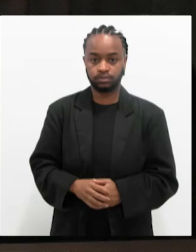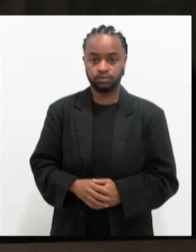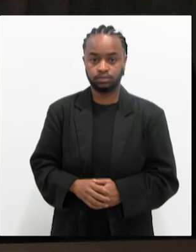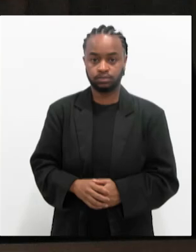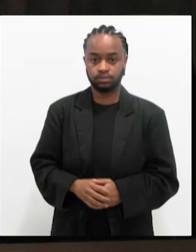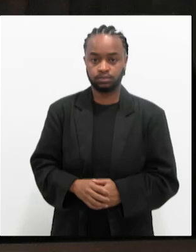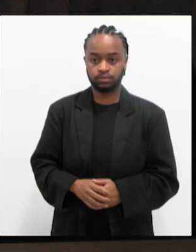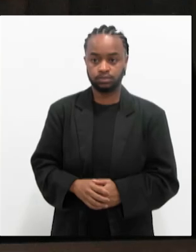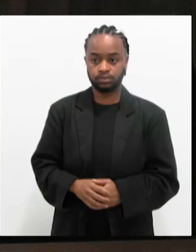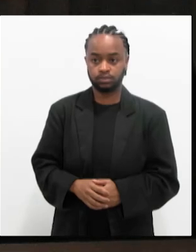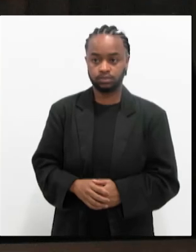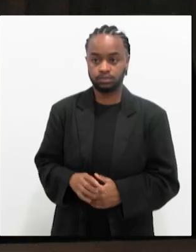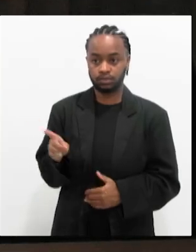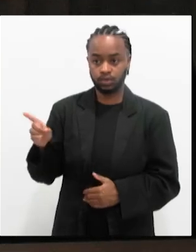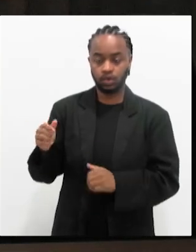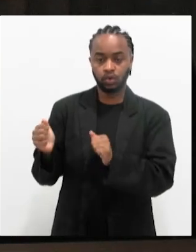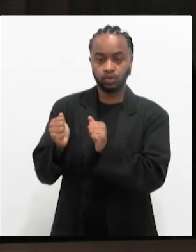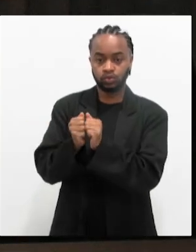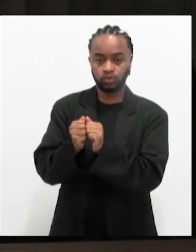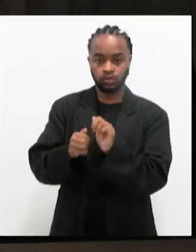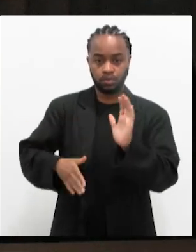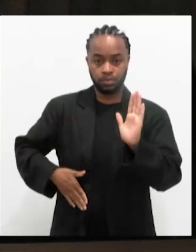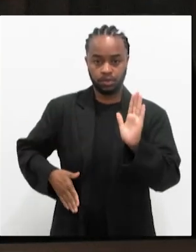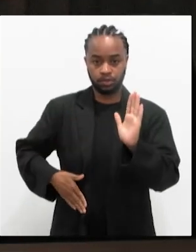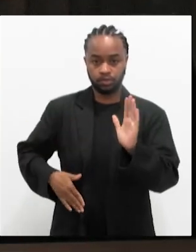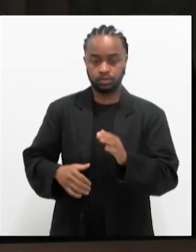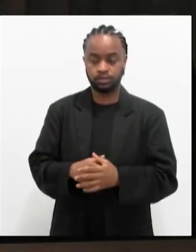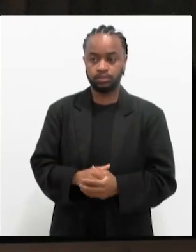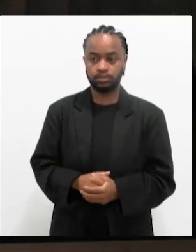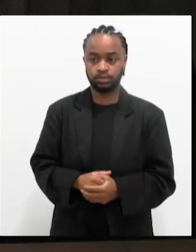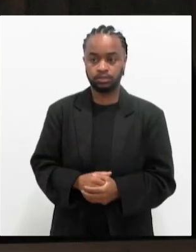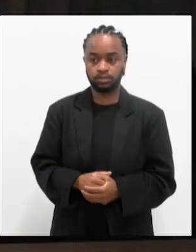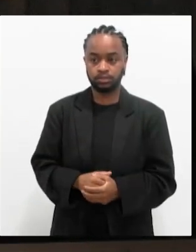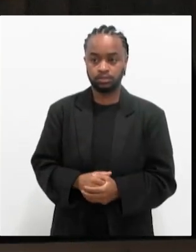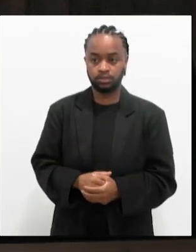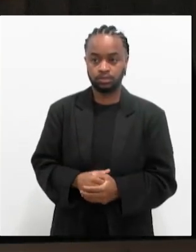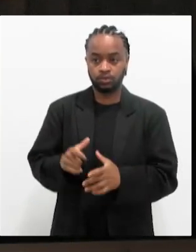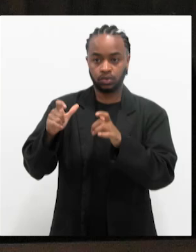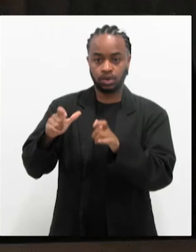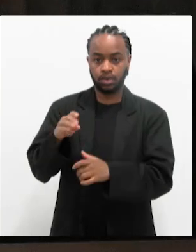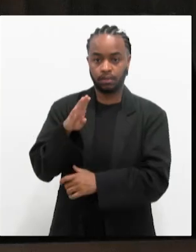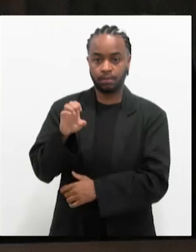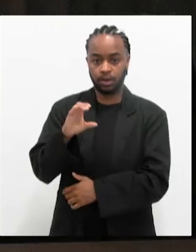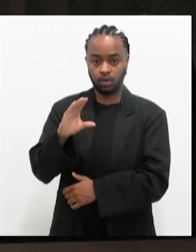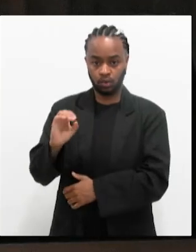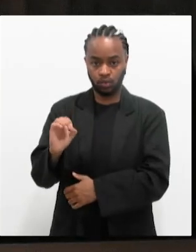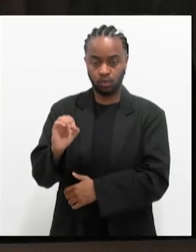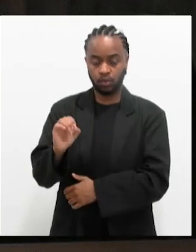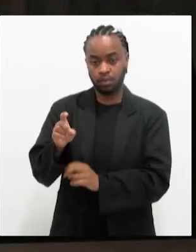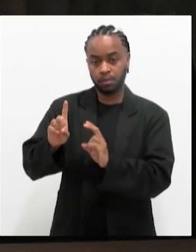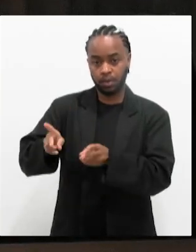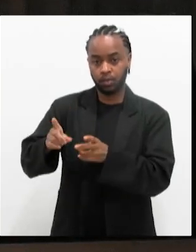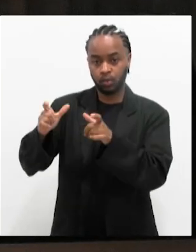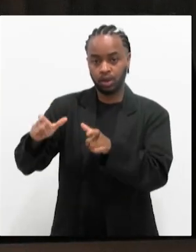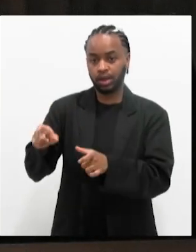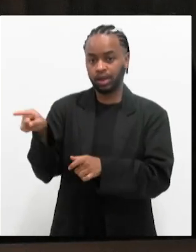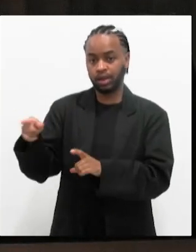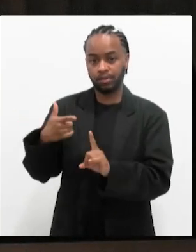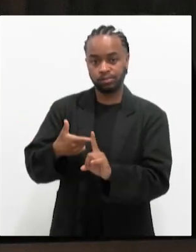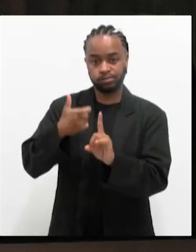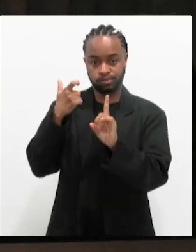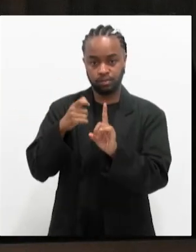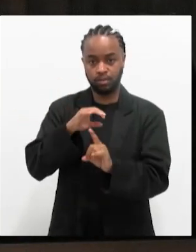Aqui ele ao lado de um traficante, neste beco, neste mesmo beco aonde ele foi morto pela